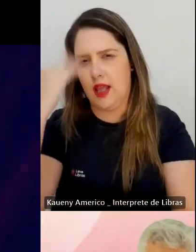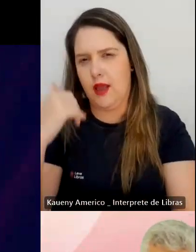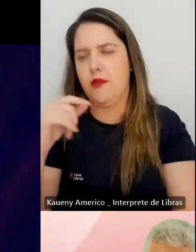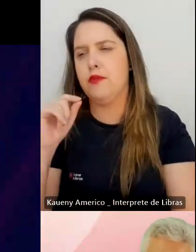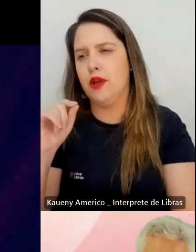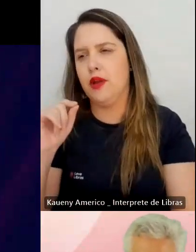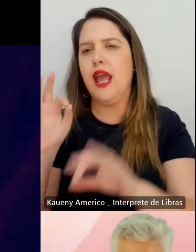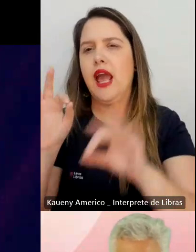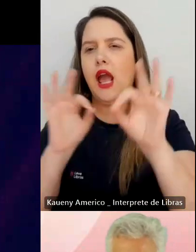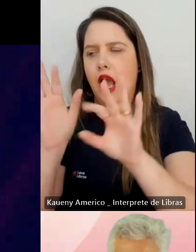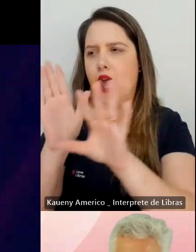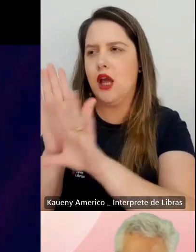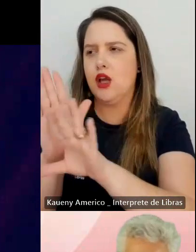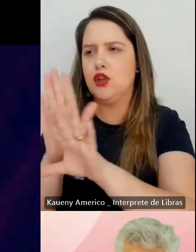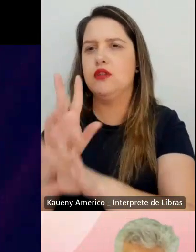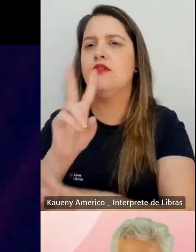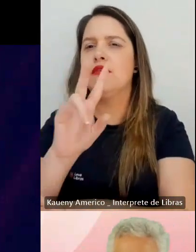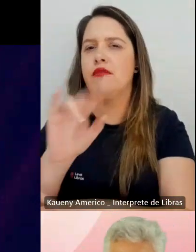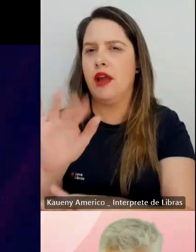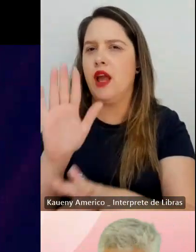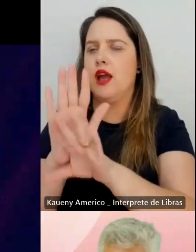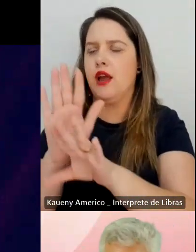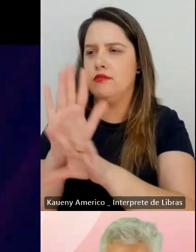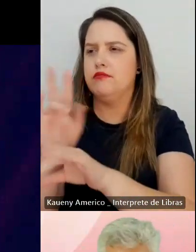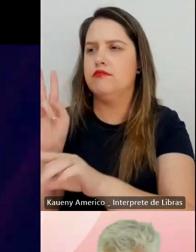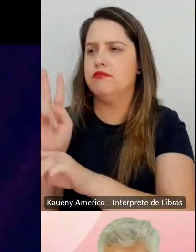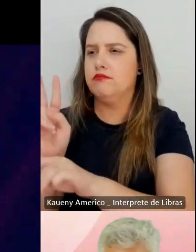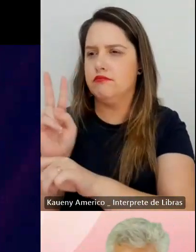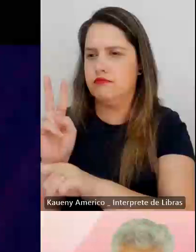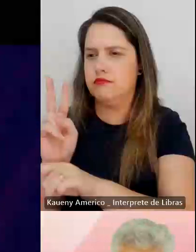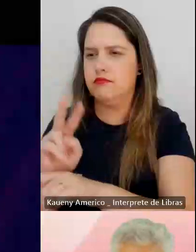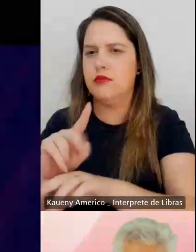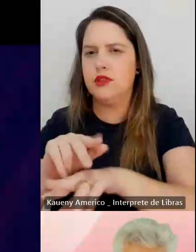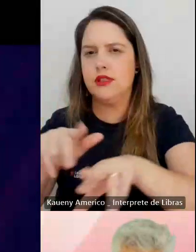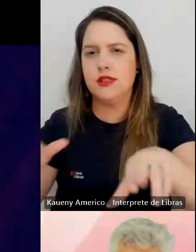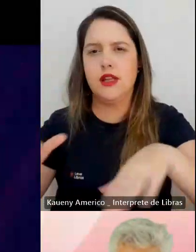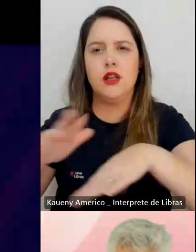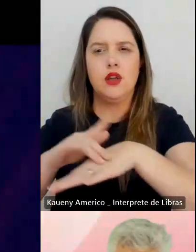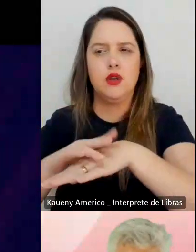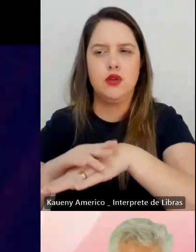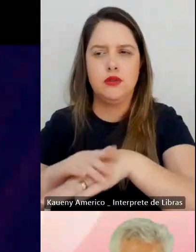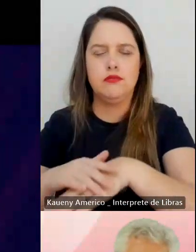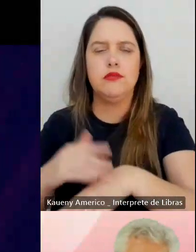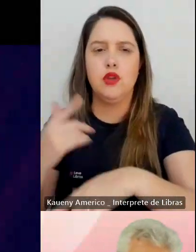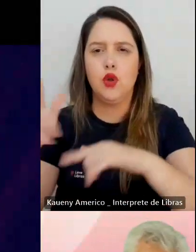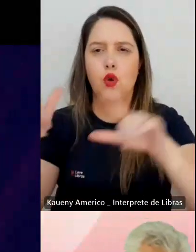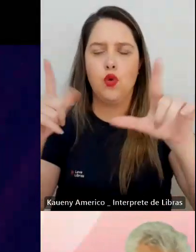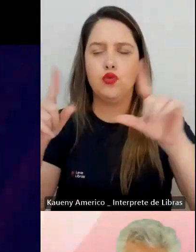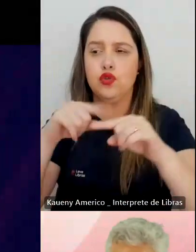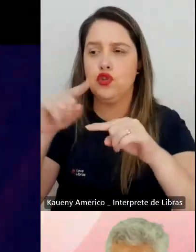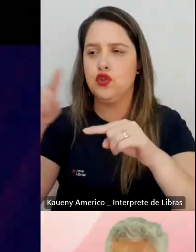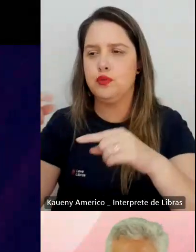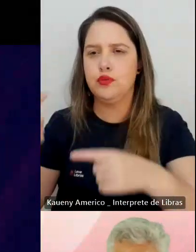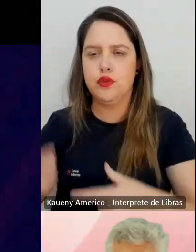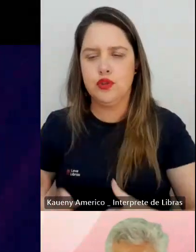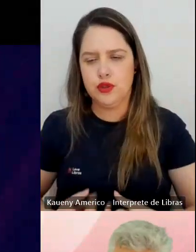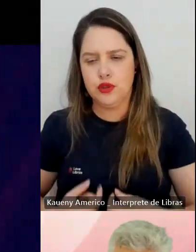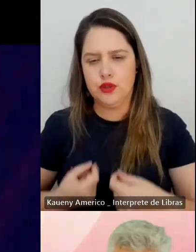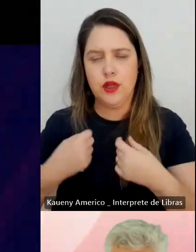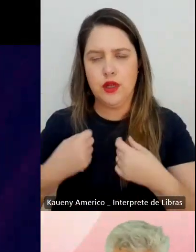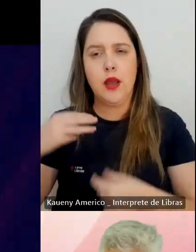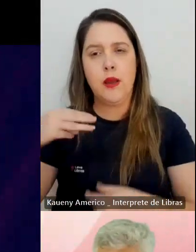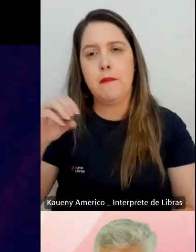que vai te ajudar na prevenção de uma série de doenças, inclusive outros tipos de câncer. Então, a mamografia é o primeiro, pelo